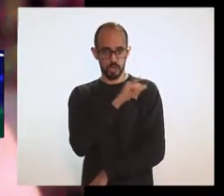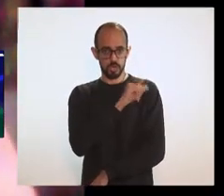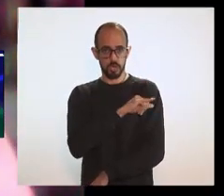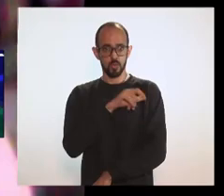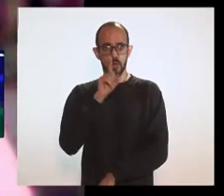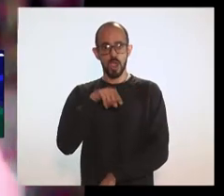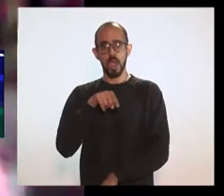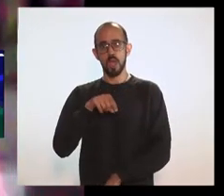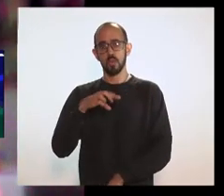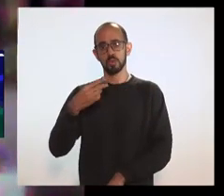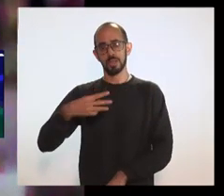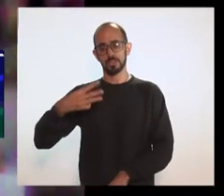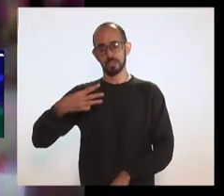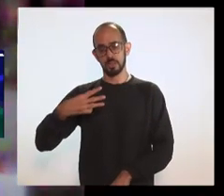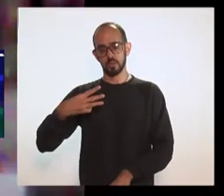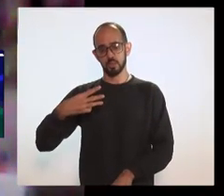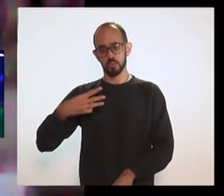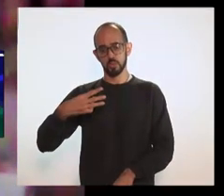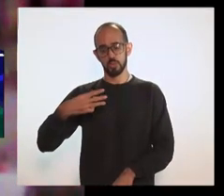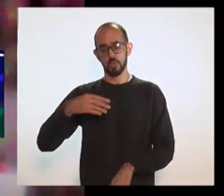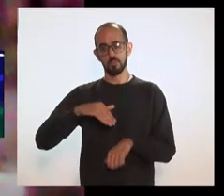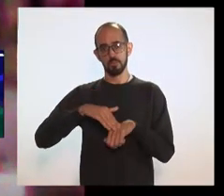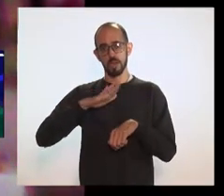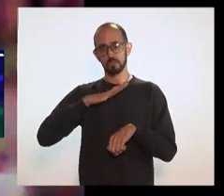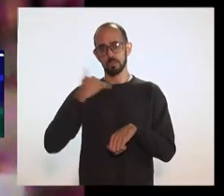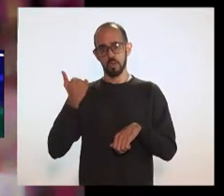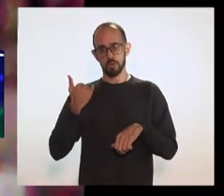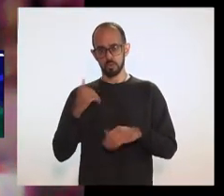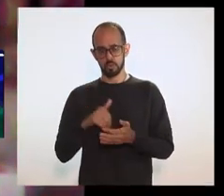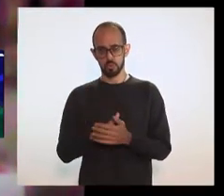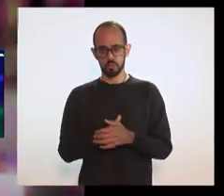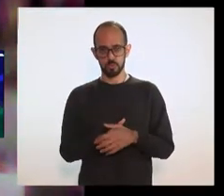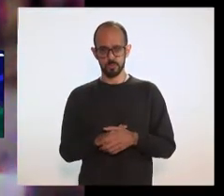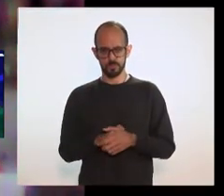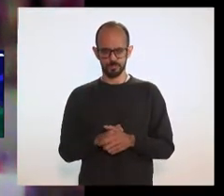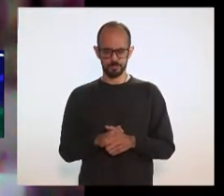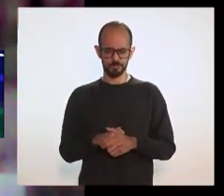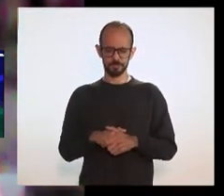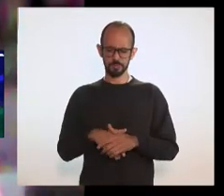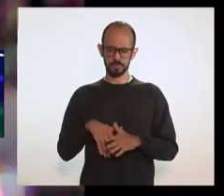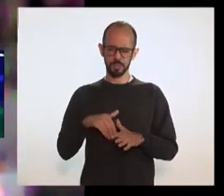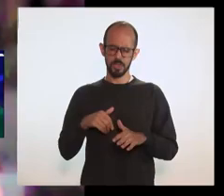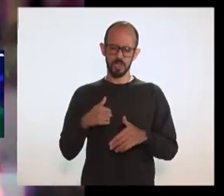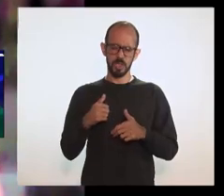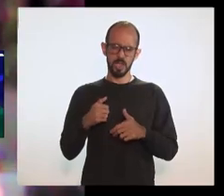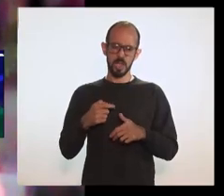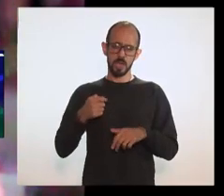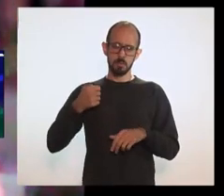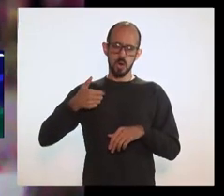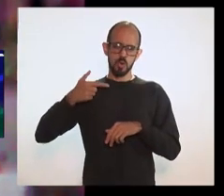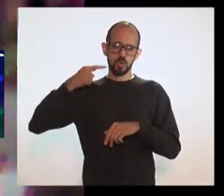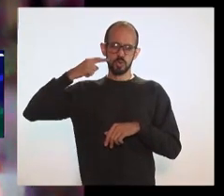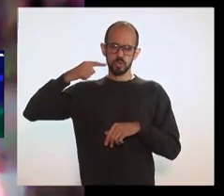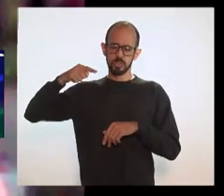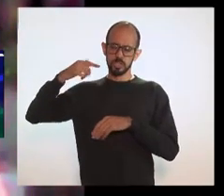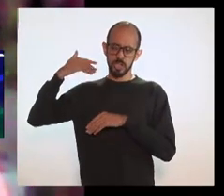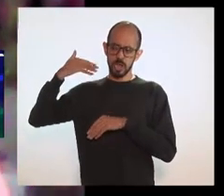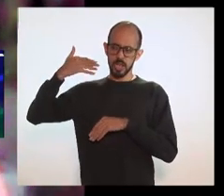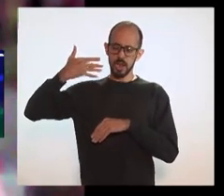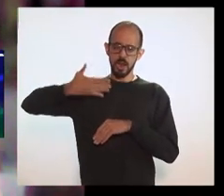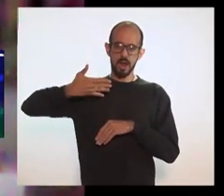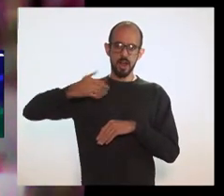terceiro com a maior taxa de mortalidade. E nos últimos dias, quando a gente viu o Brasil